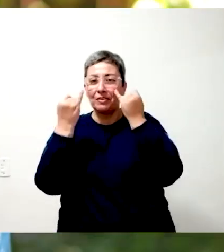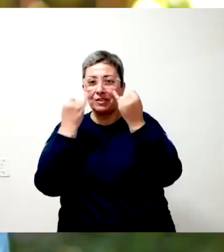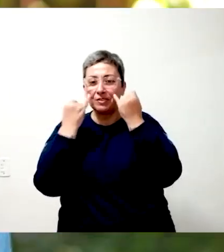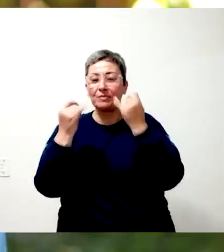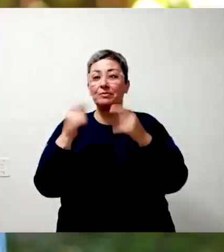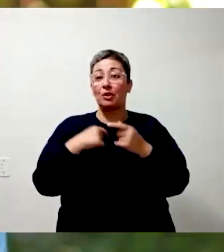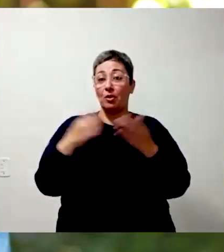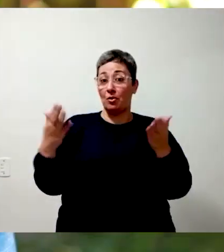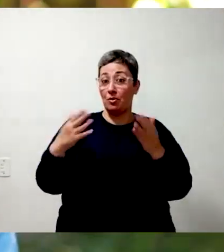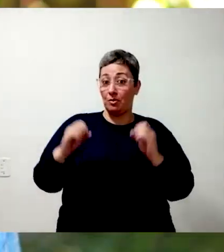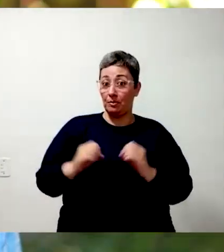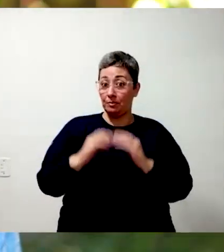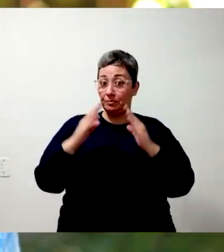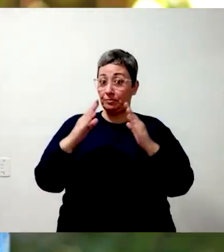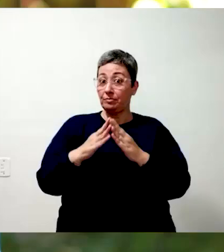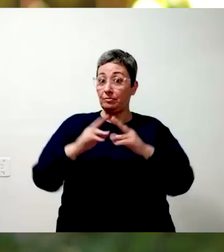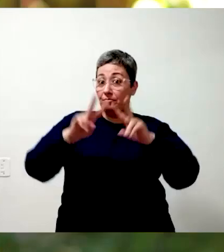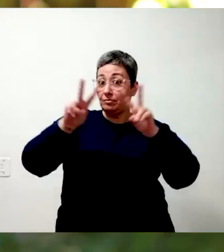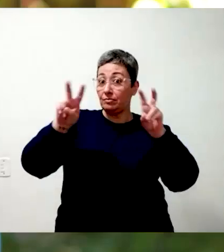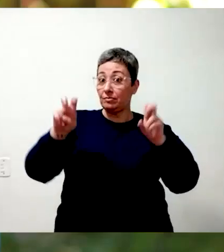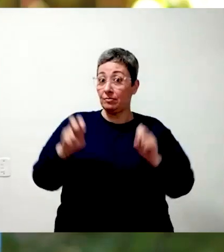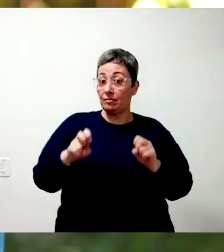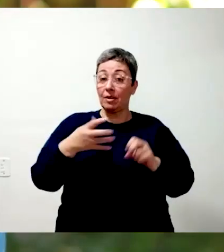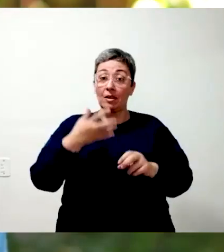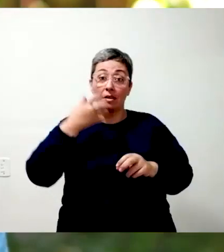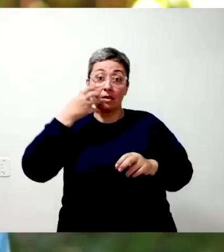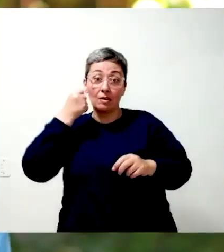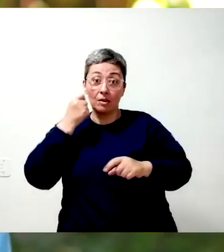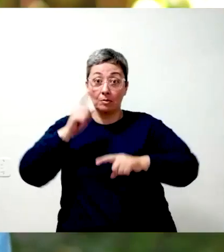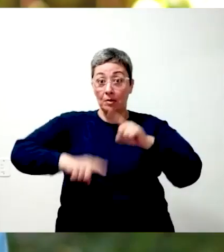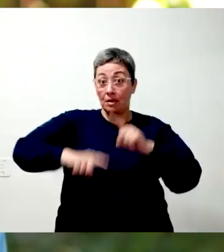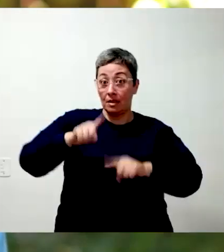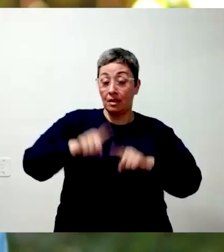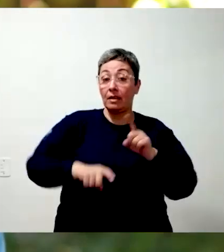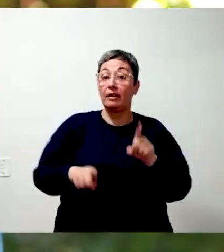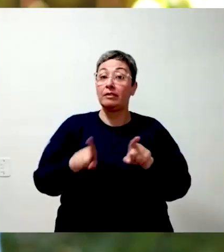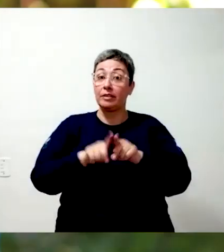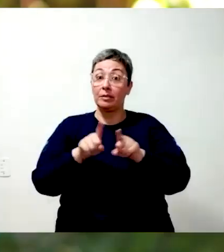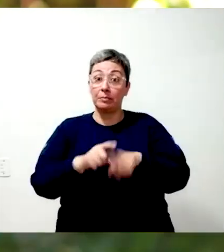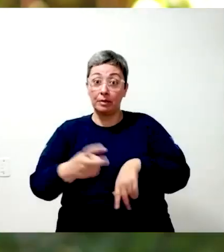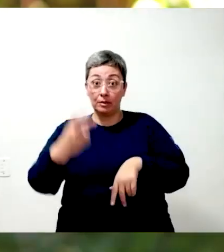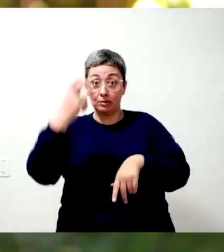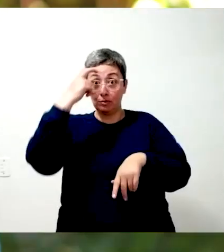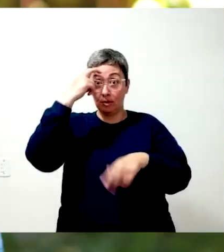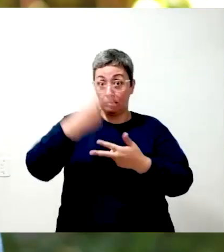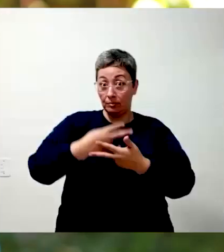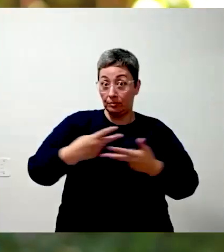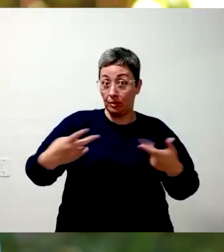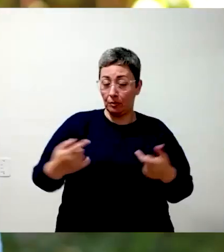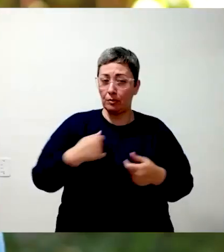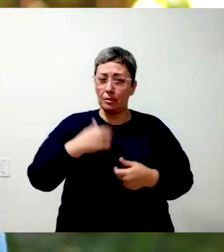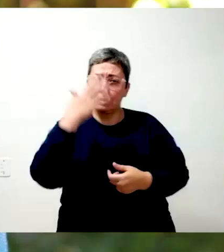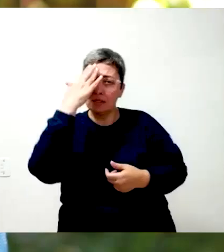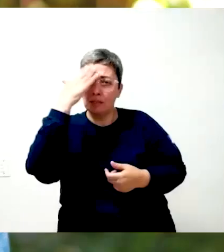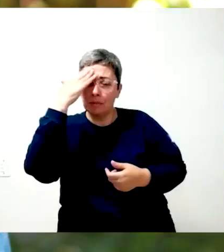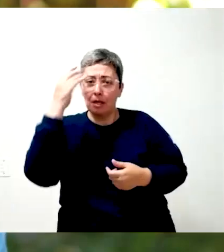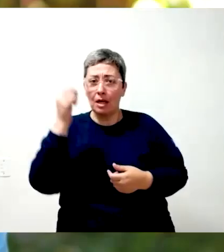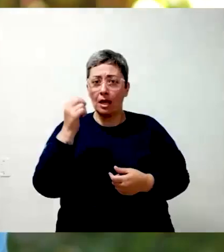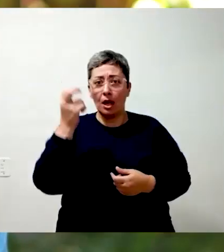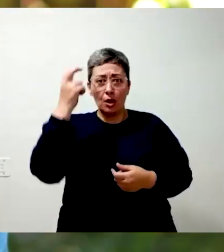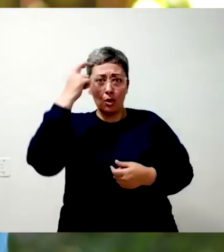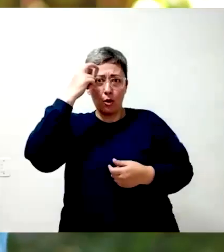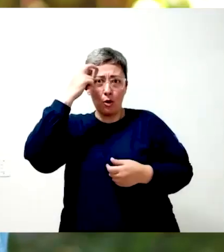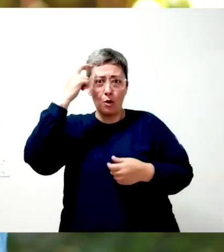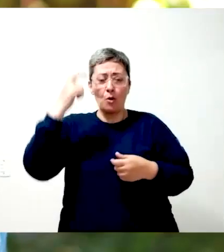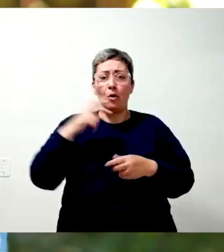informação. No programa de hoje, falaremos sobre patrimônio cultural material e imaterial.